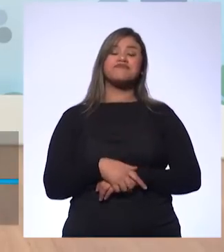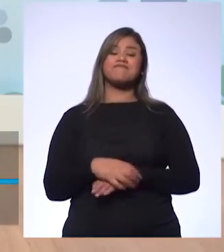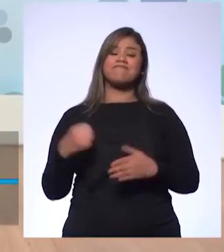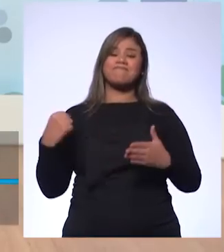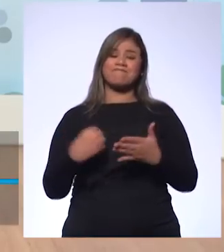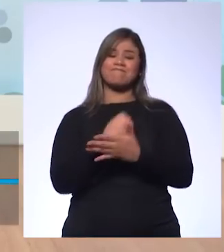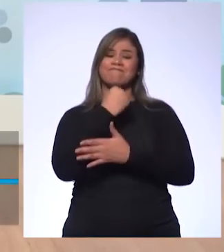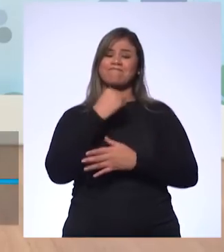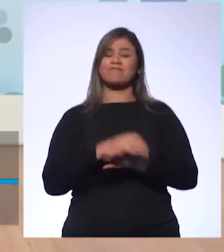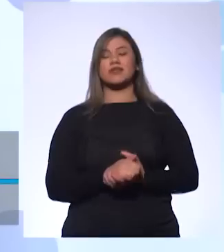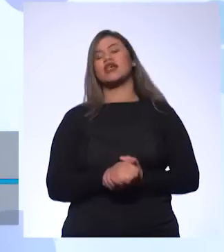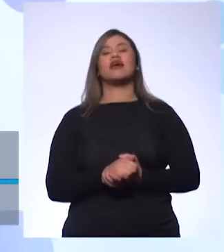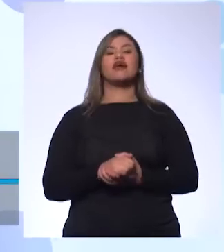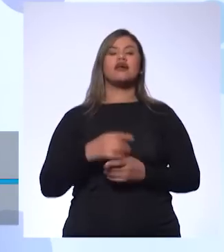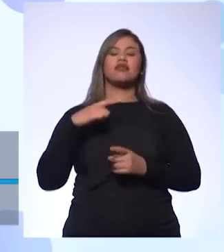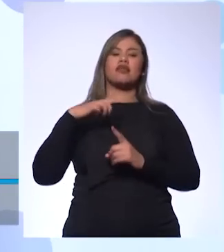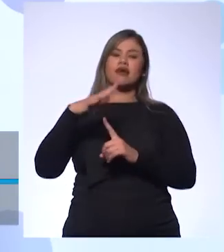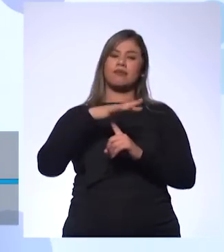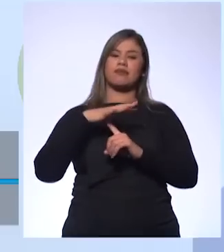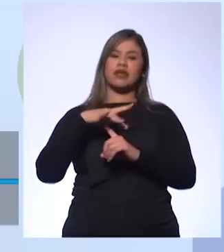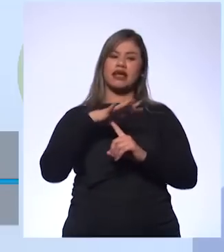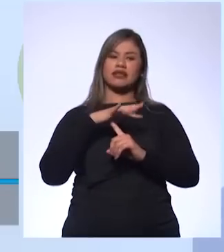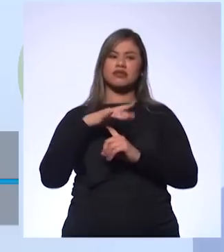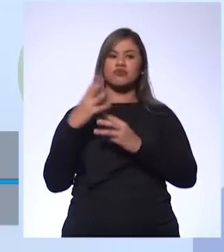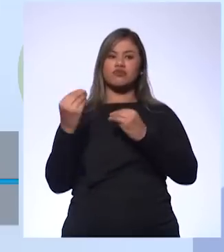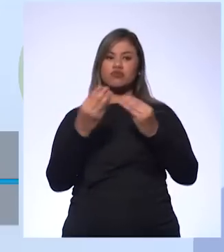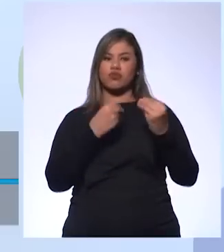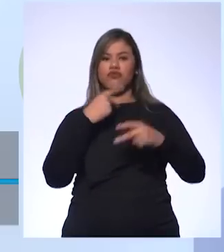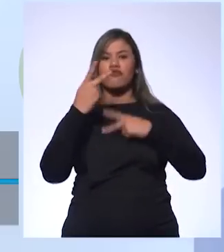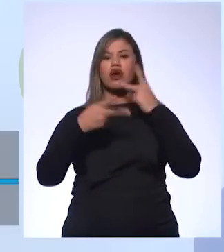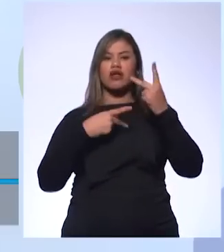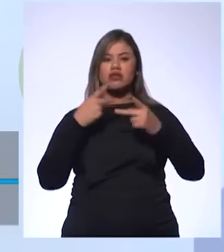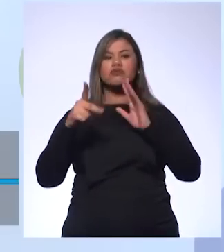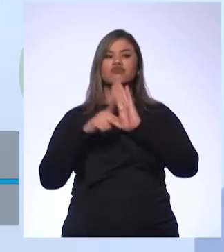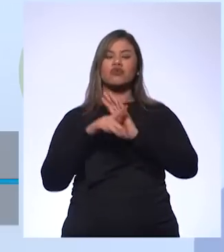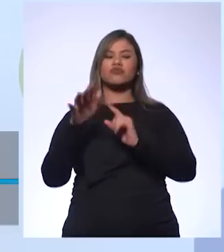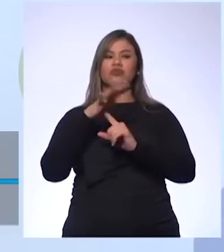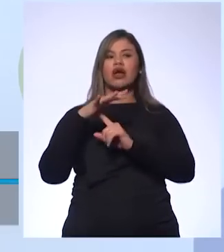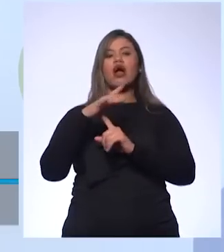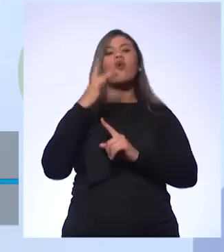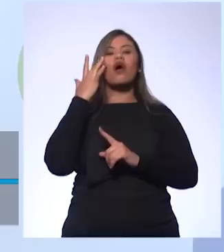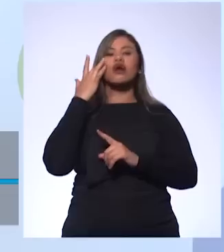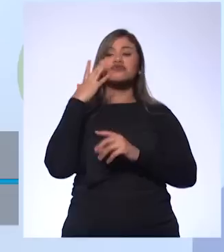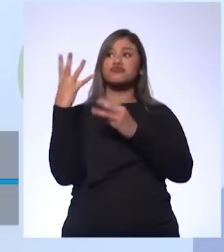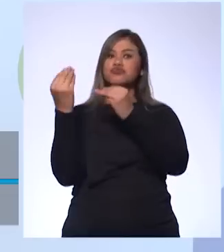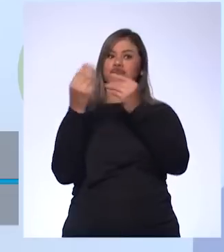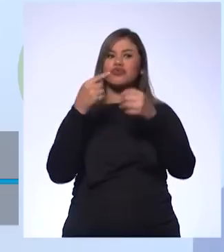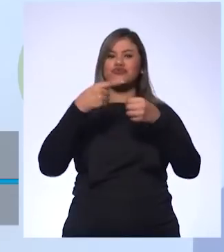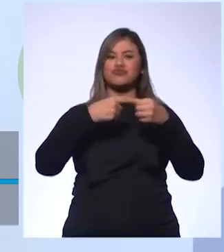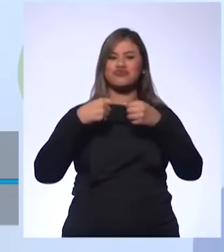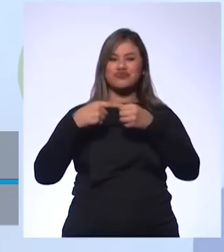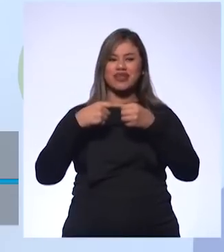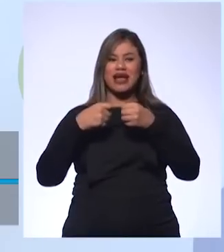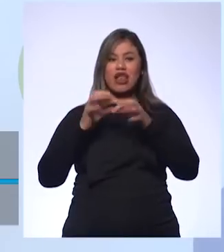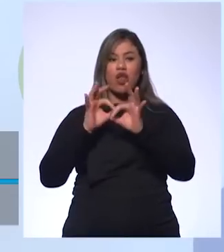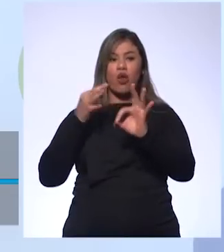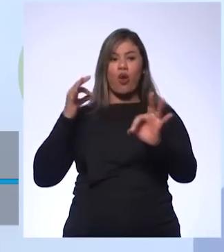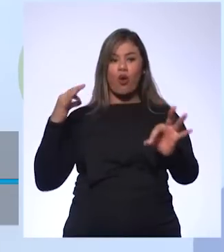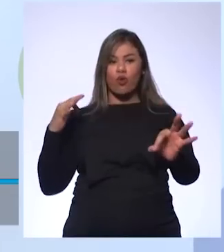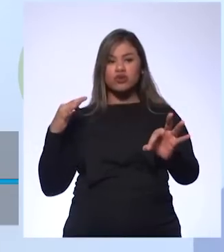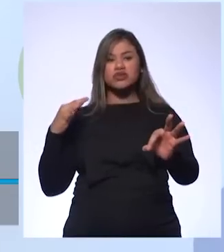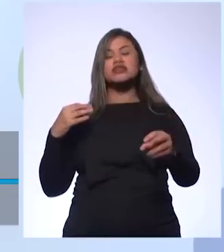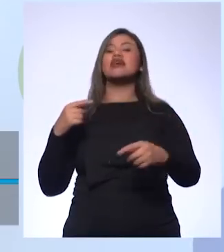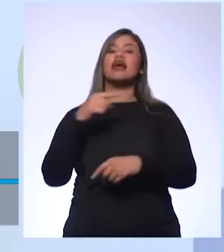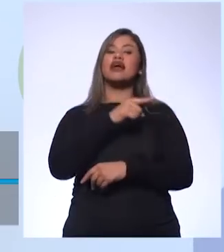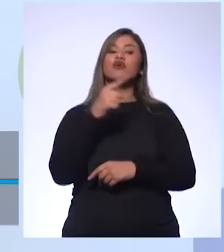tem tem, praças. tem muita gente falando de praça. Acho que a galera do interiorzão, né? Que tem muita galera do interiorzão ligada no chat, que frequenta